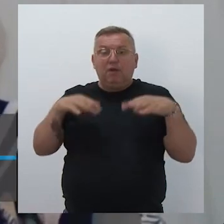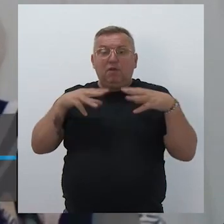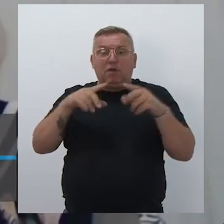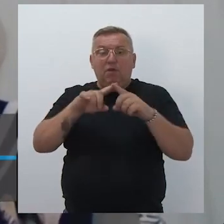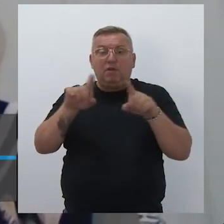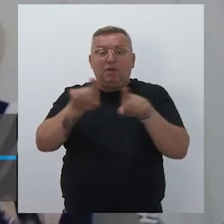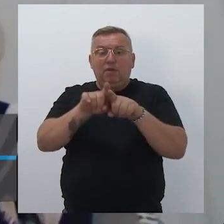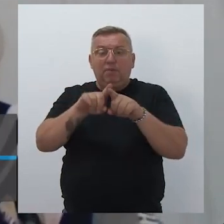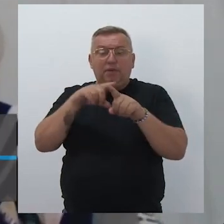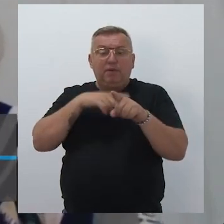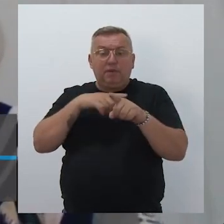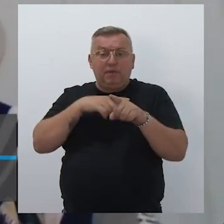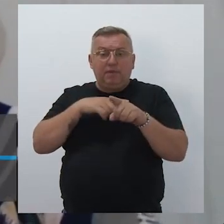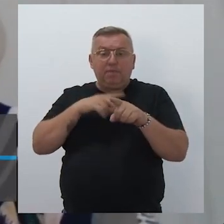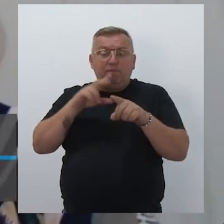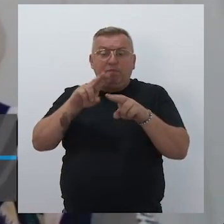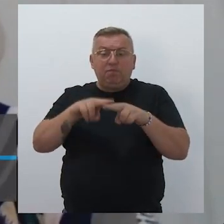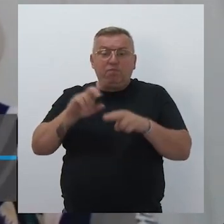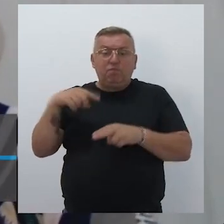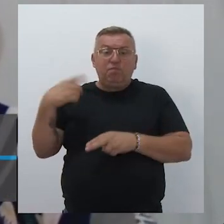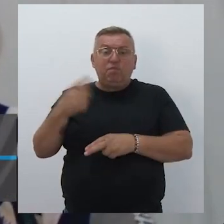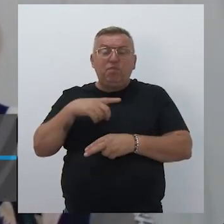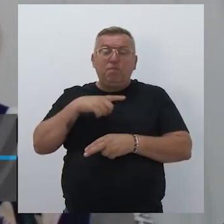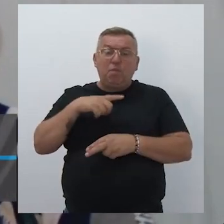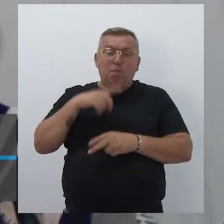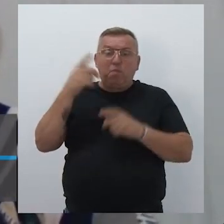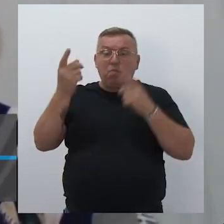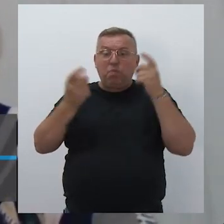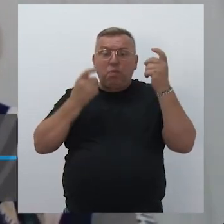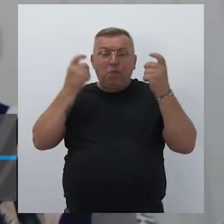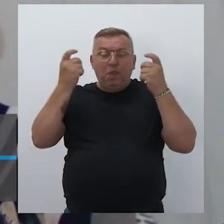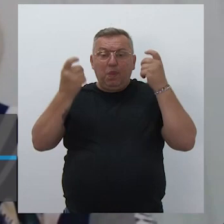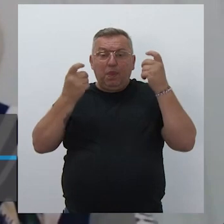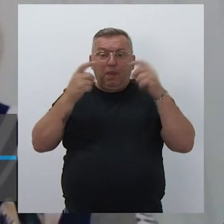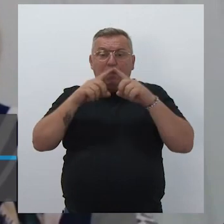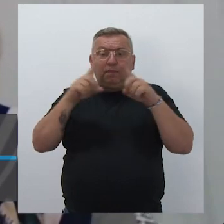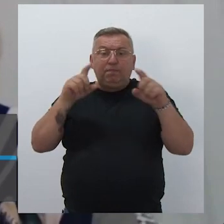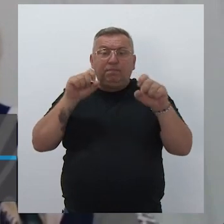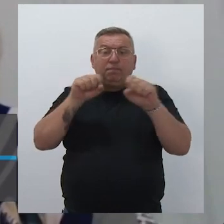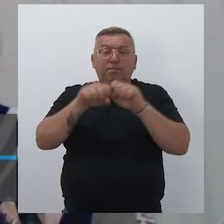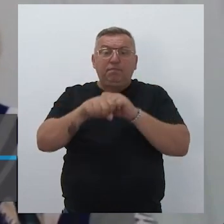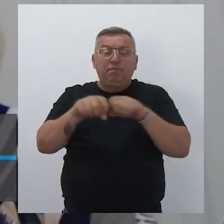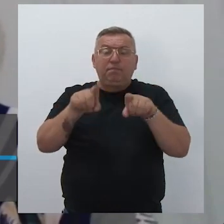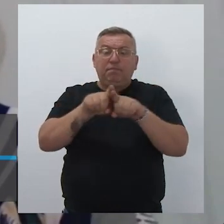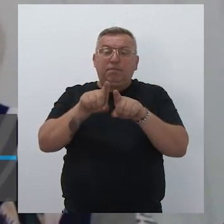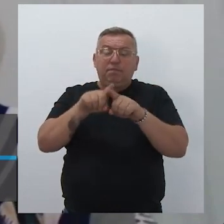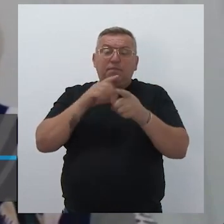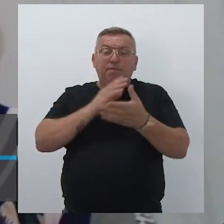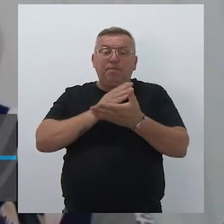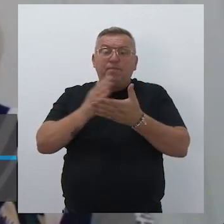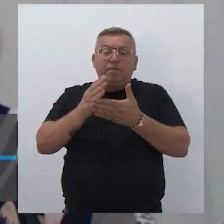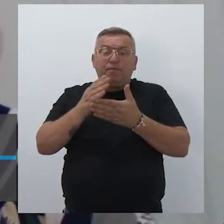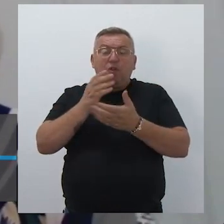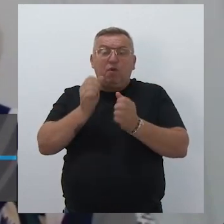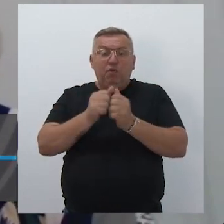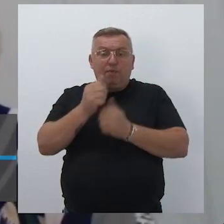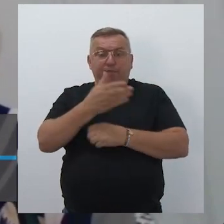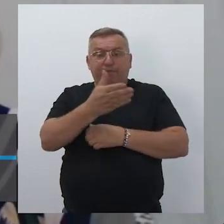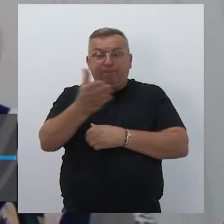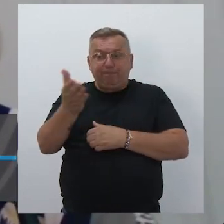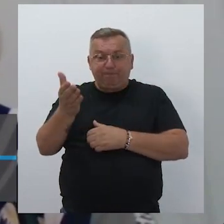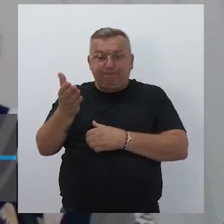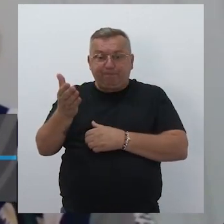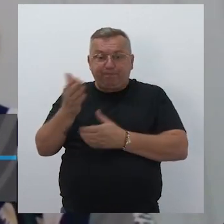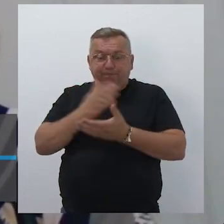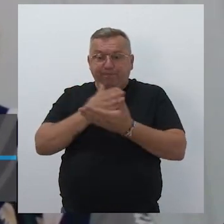é um desafio mesmo, por isso que nós estamos preocupados com as formações, para iniciarmos com vocês, a